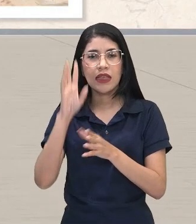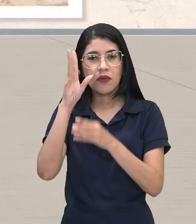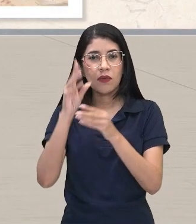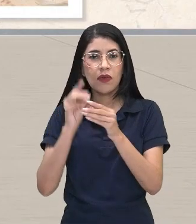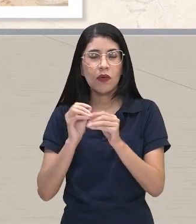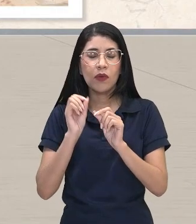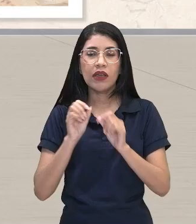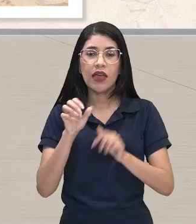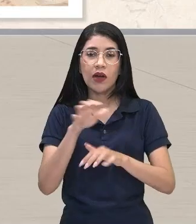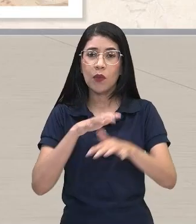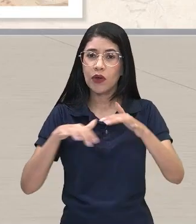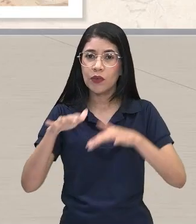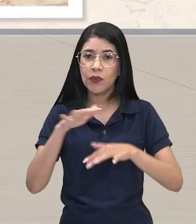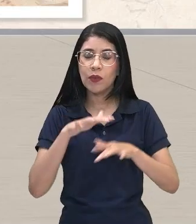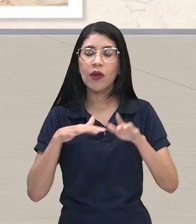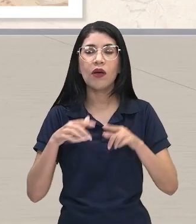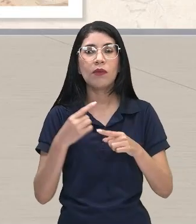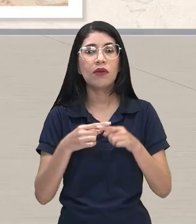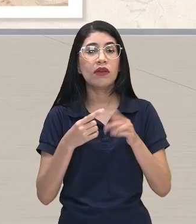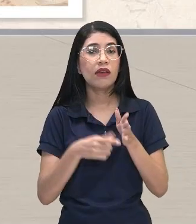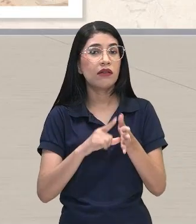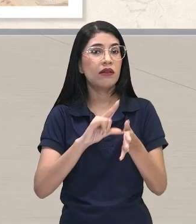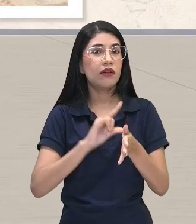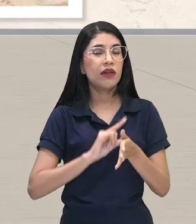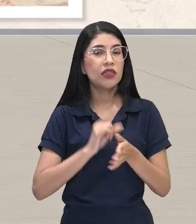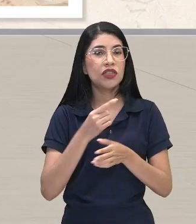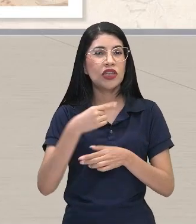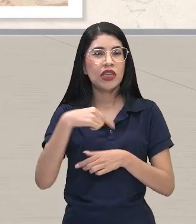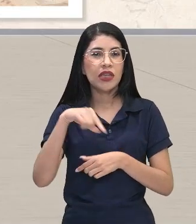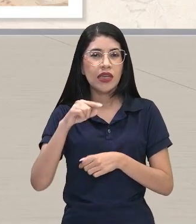sagrado, pois antes de a caça eles